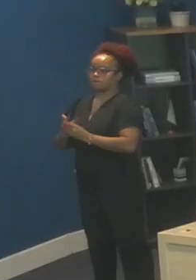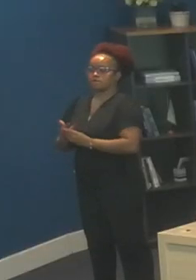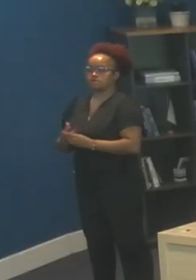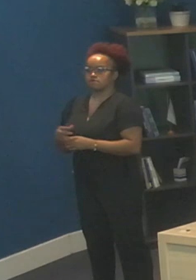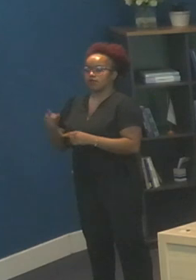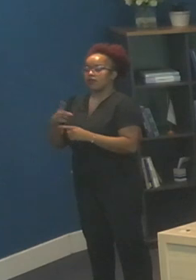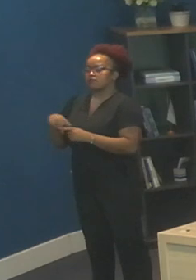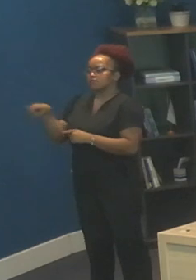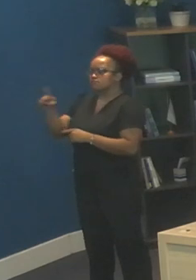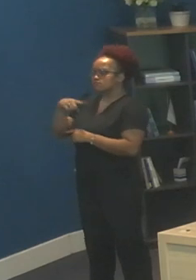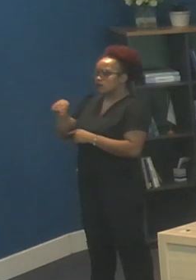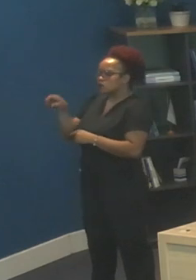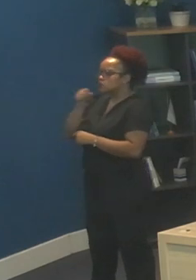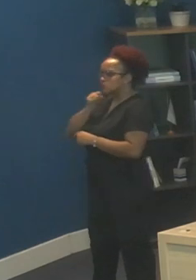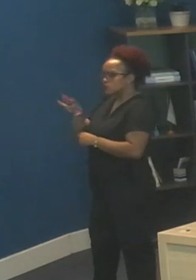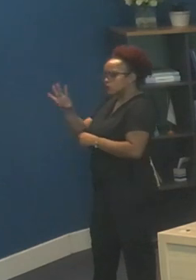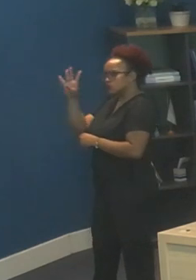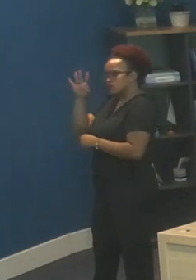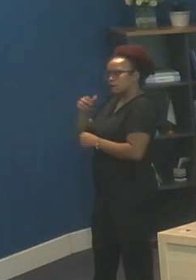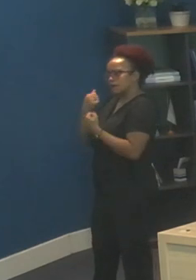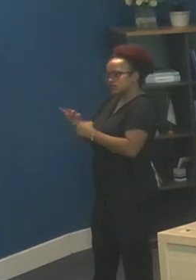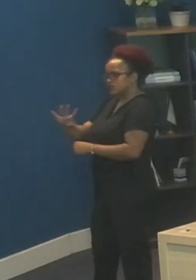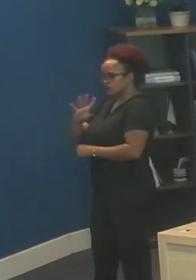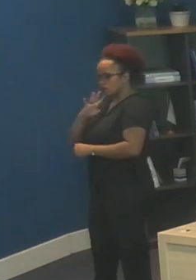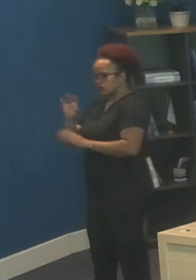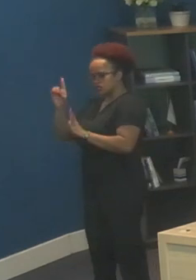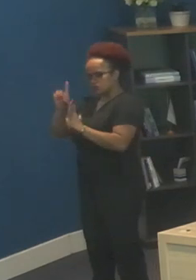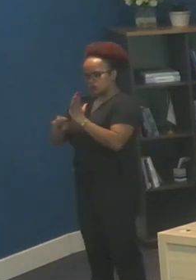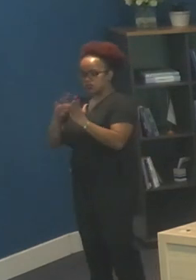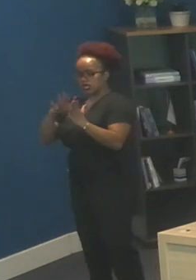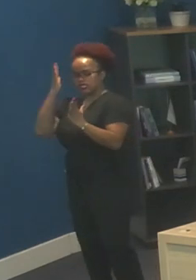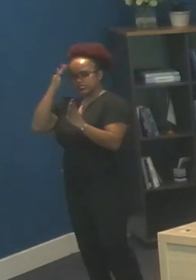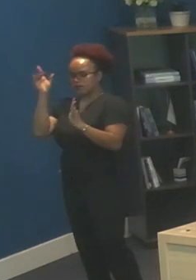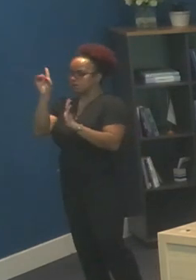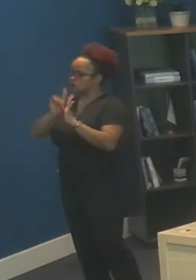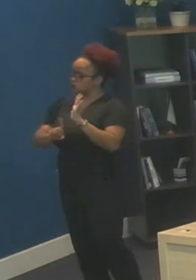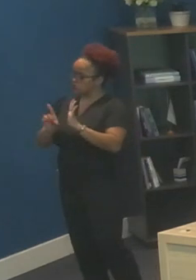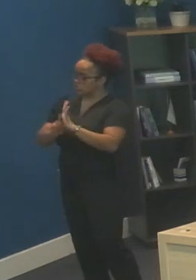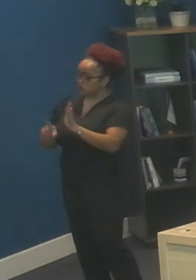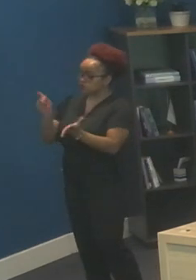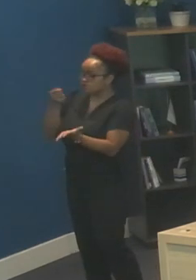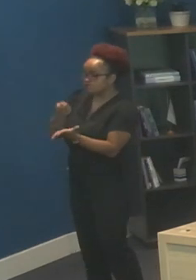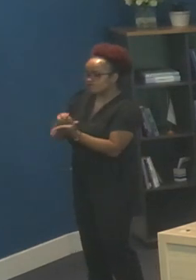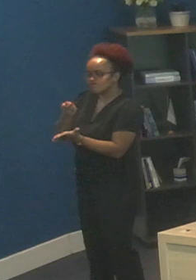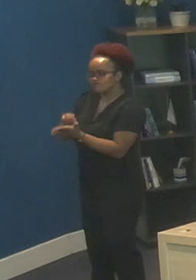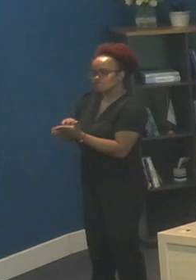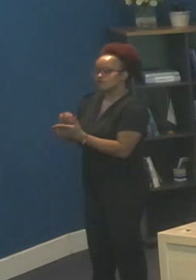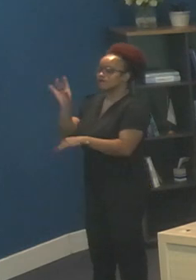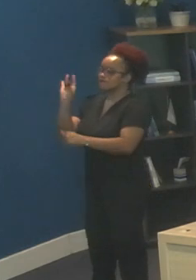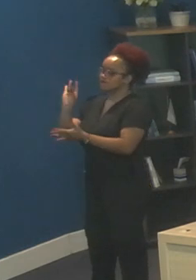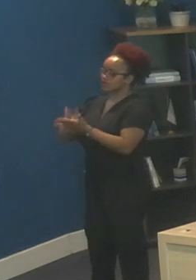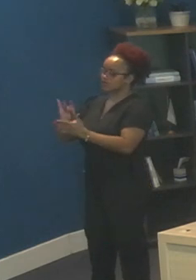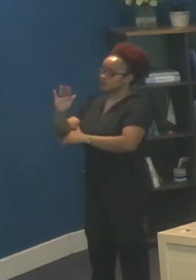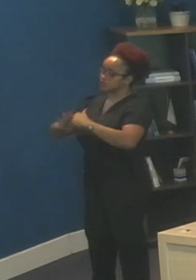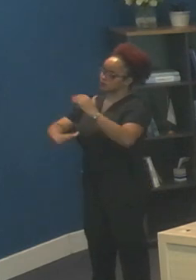conheça seus direitos e cobrem, né, que cumpra seu Estatuto da Pessoa Idosa.